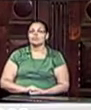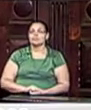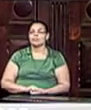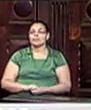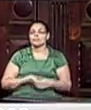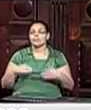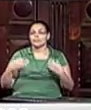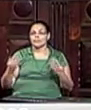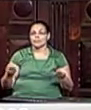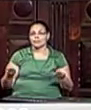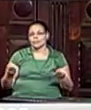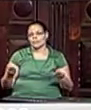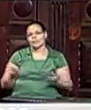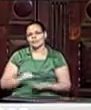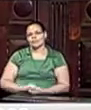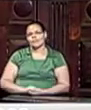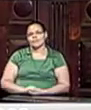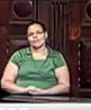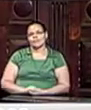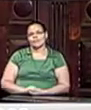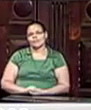que